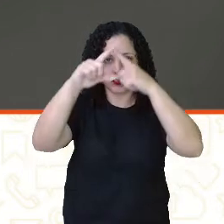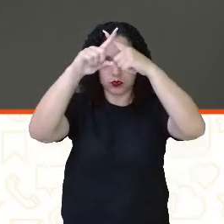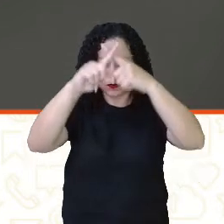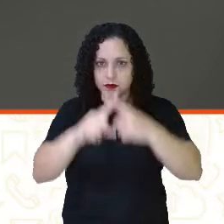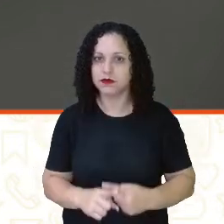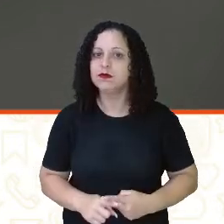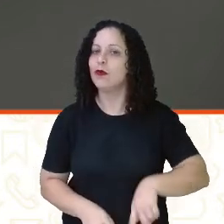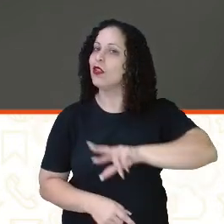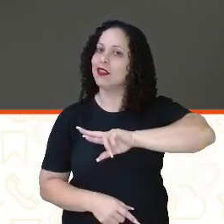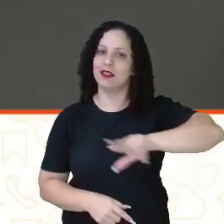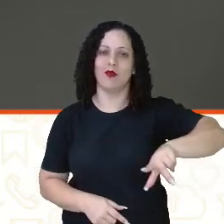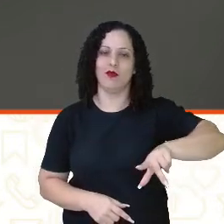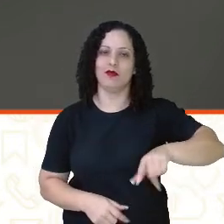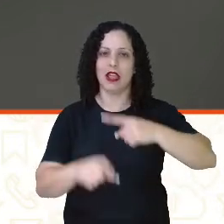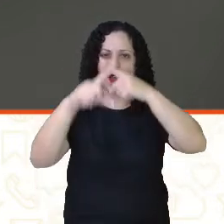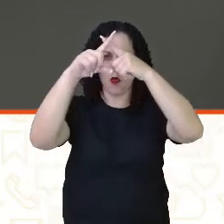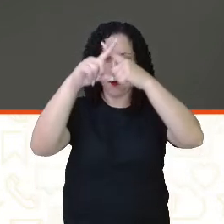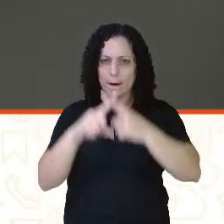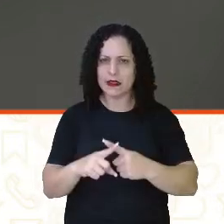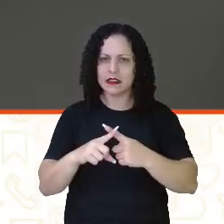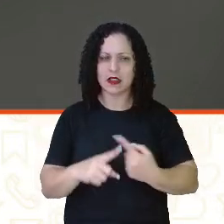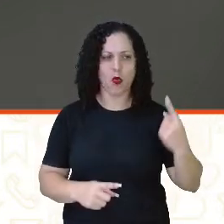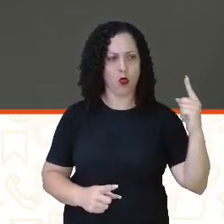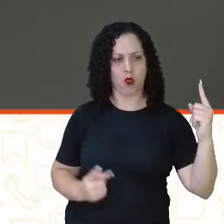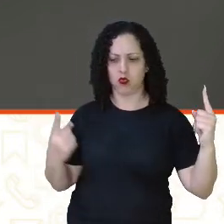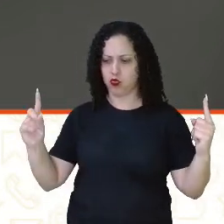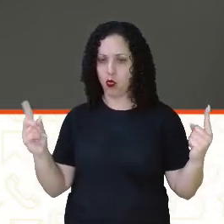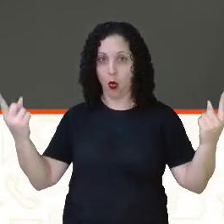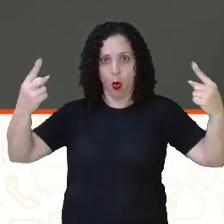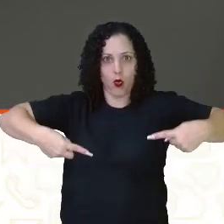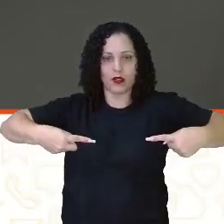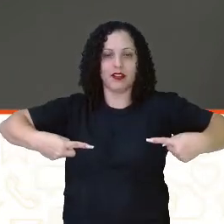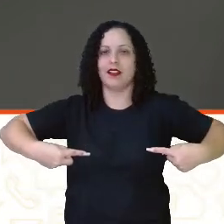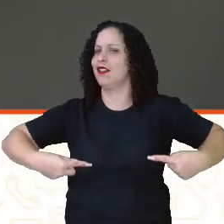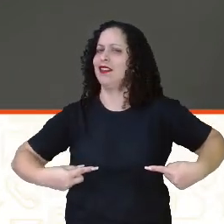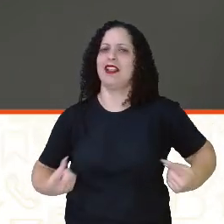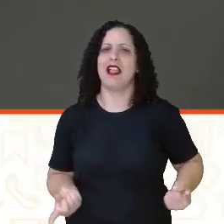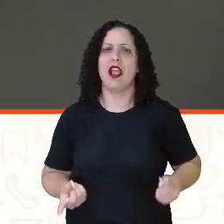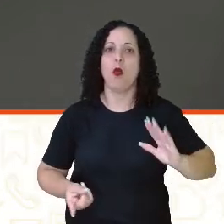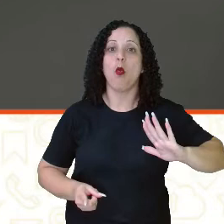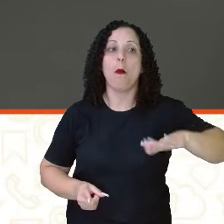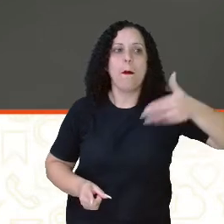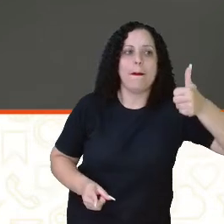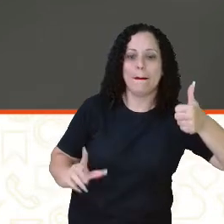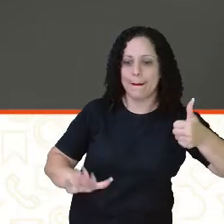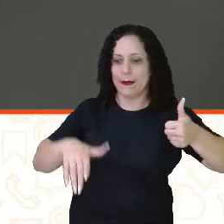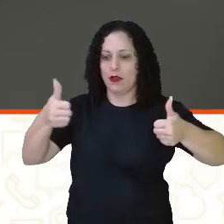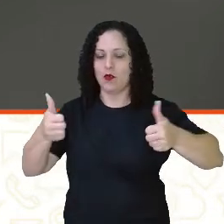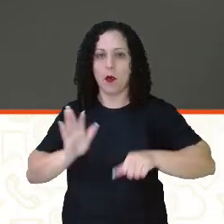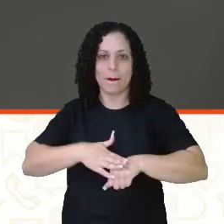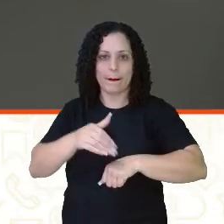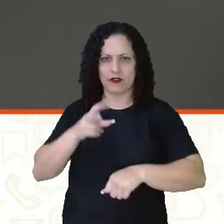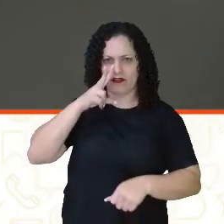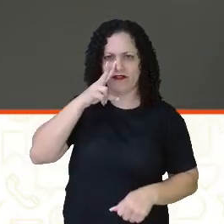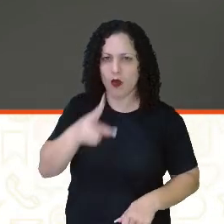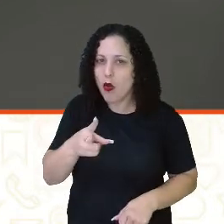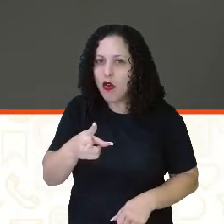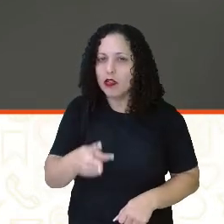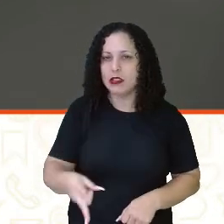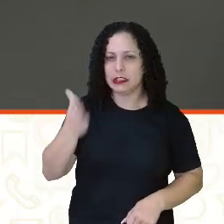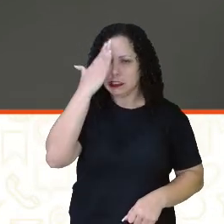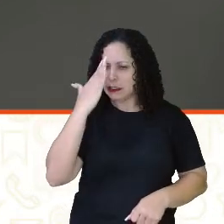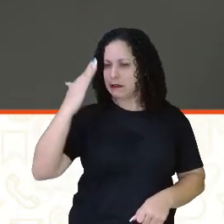competição, uma competição de um contra o outro, não é para ver quem é o melhor, quem é mais forte, quem